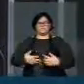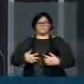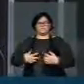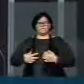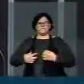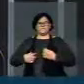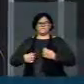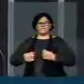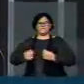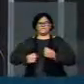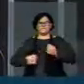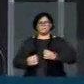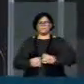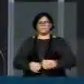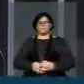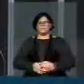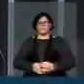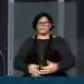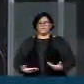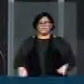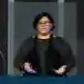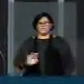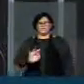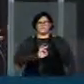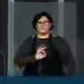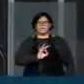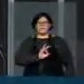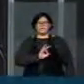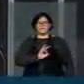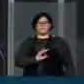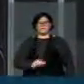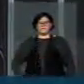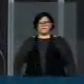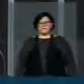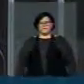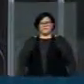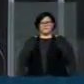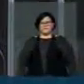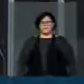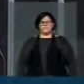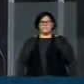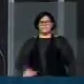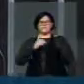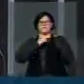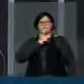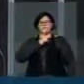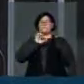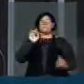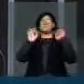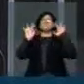no legislativo, ela tem uma singularidade muito grande.